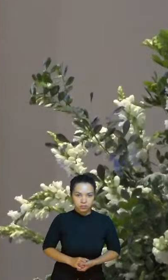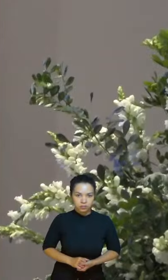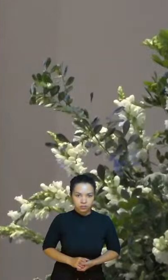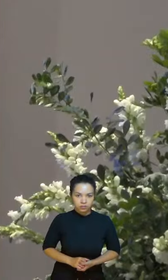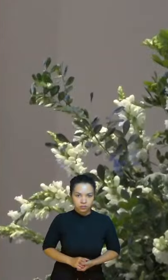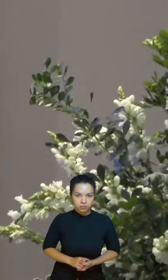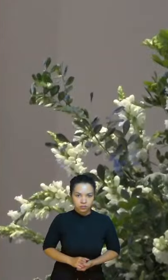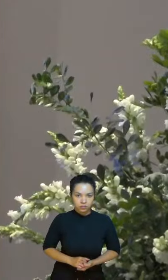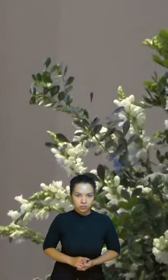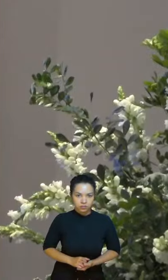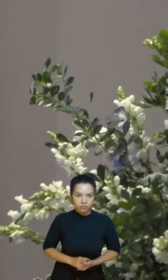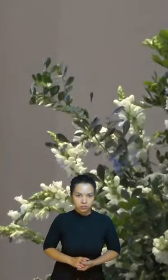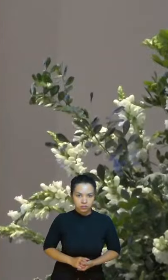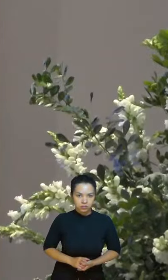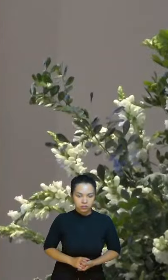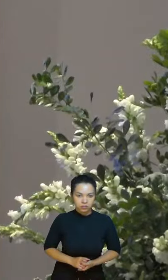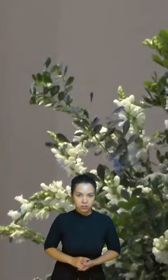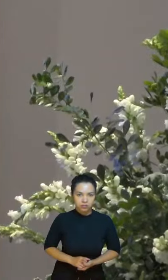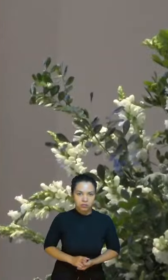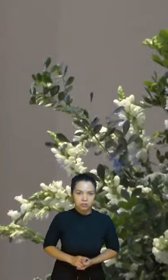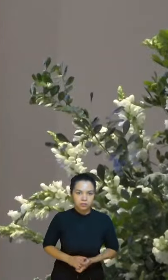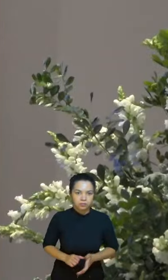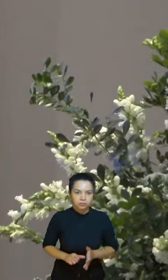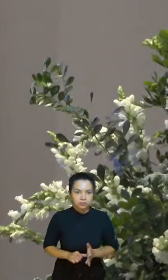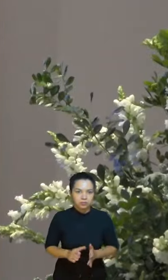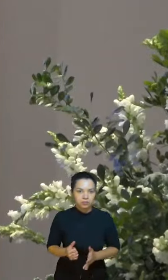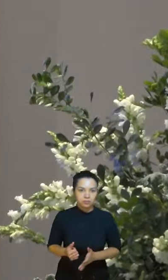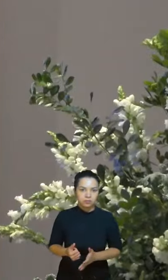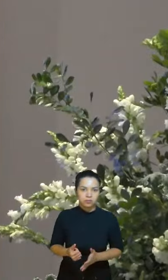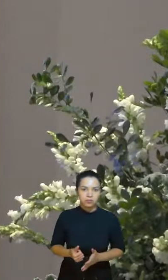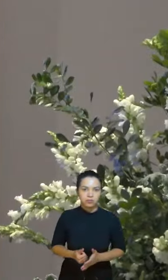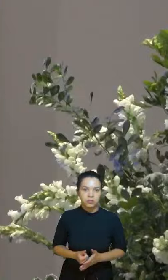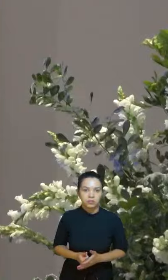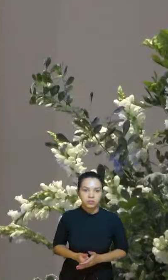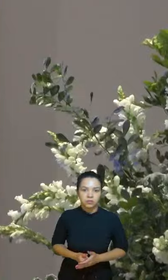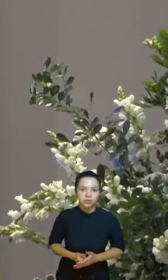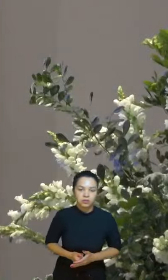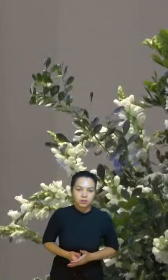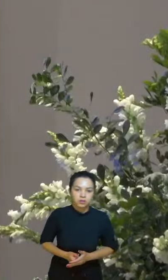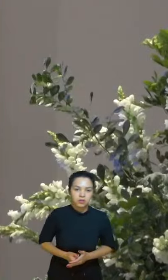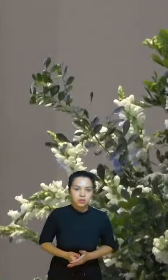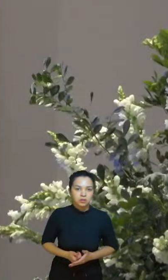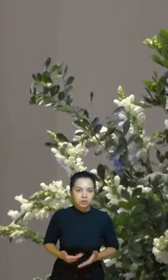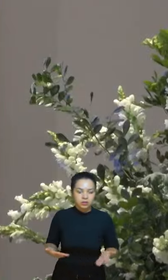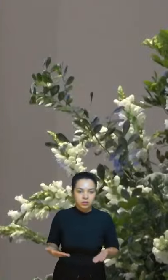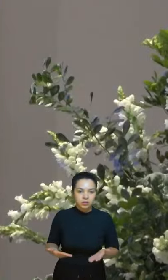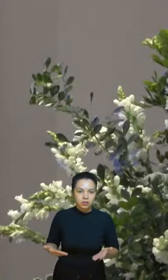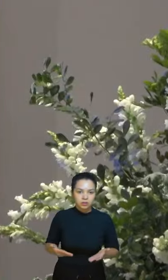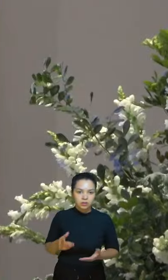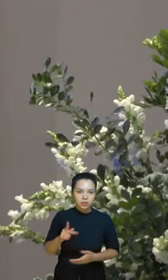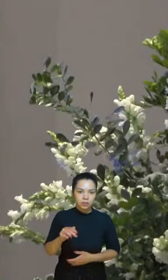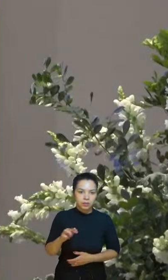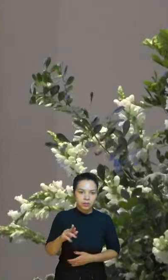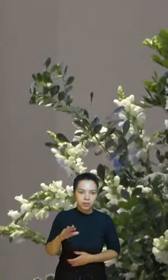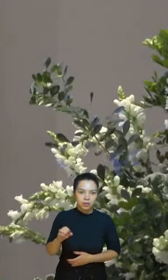eh primeiro esses dias eu vi o Papa Francisco dizendo que o a melhor manifestação e ele recomendava aos novos